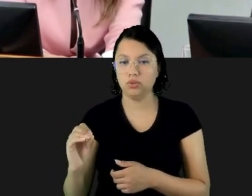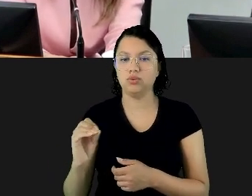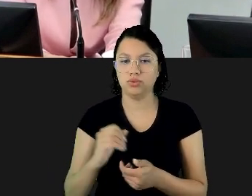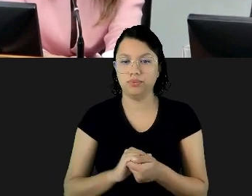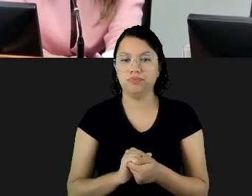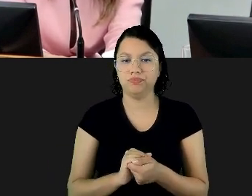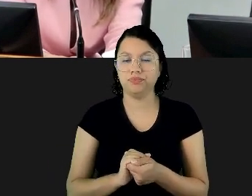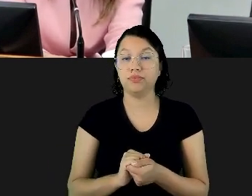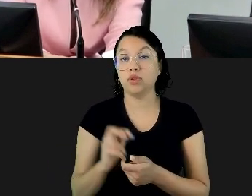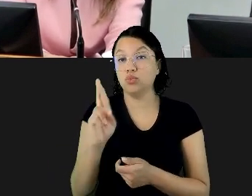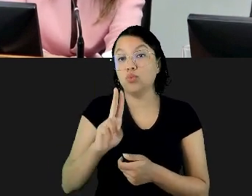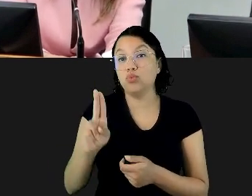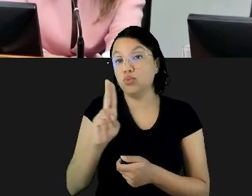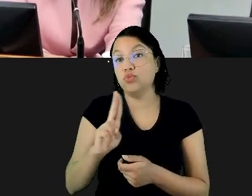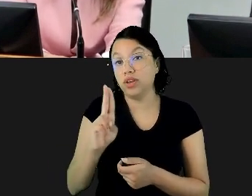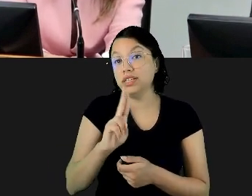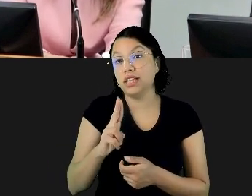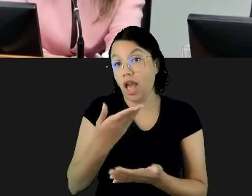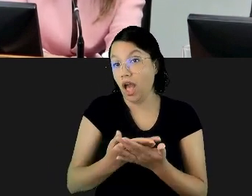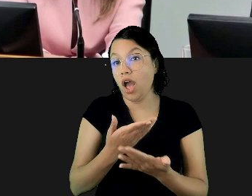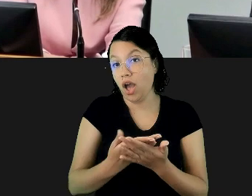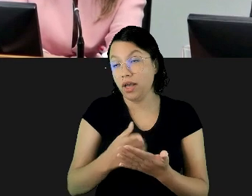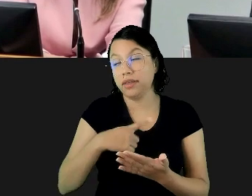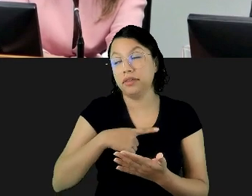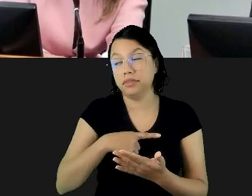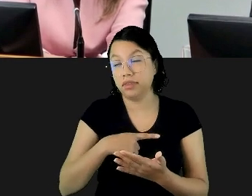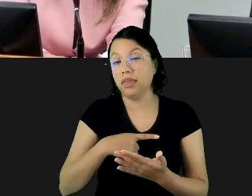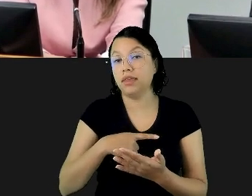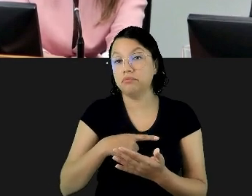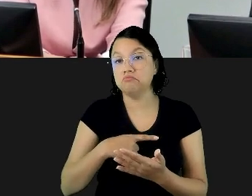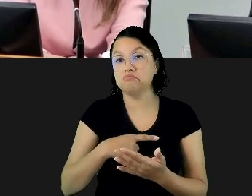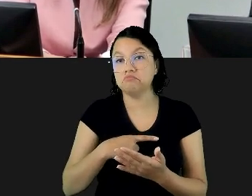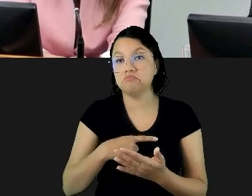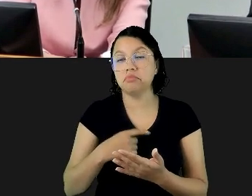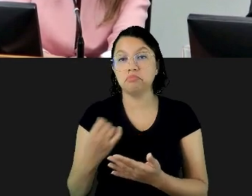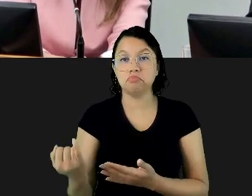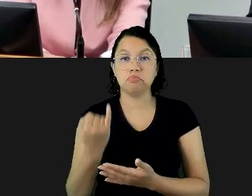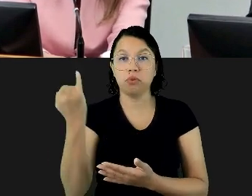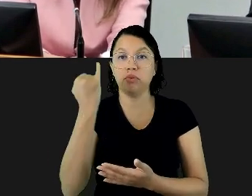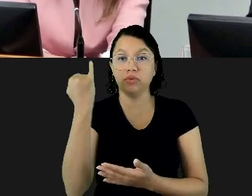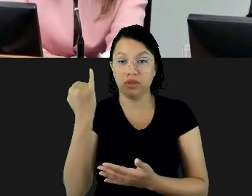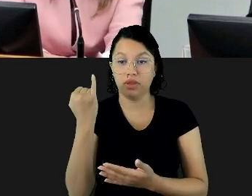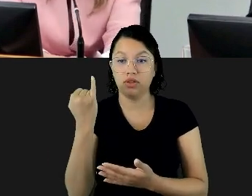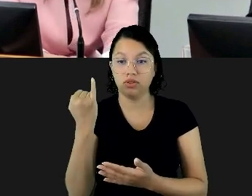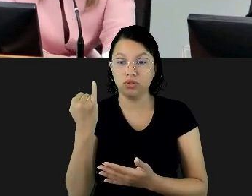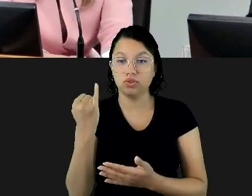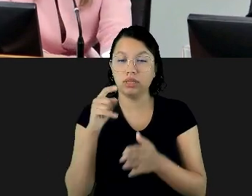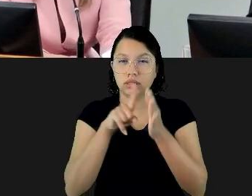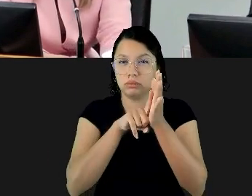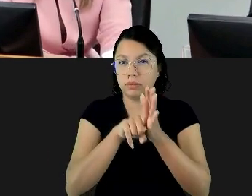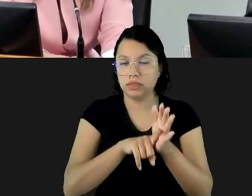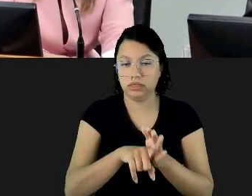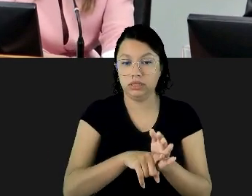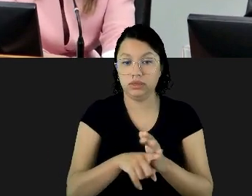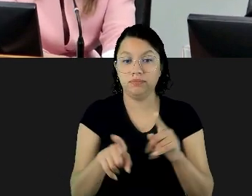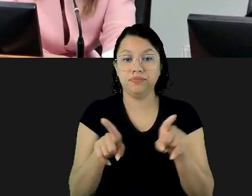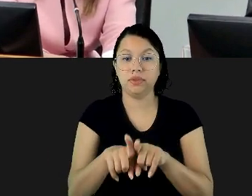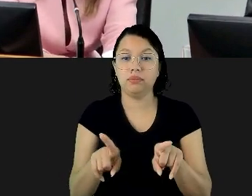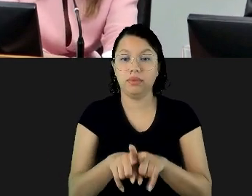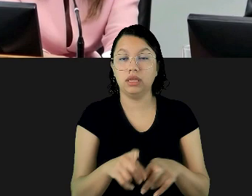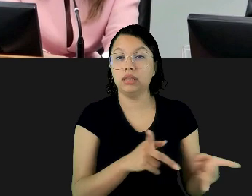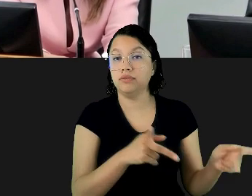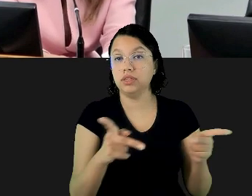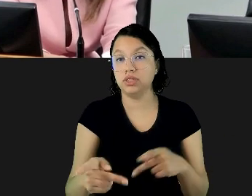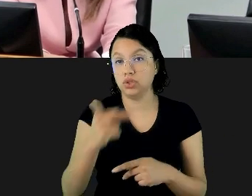universidades, que têm tido um papel fundamental na pesquisa, nos levantamentos, e o turismo. E eu tive a informação do nosso secretário de